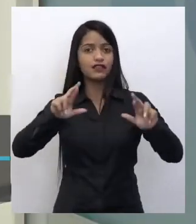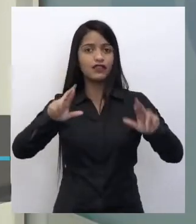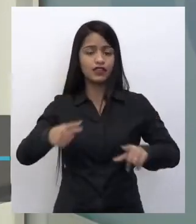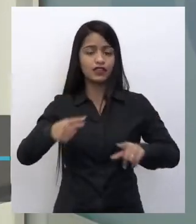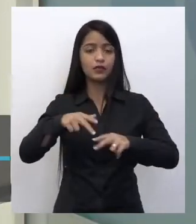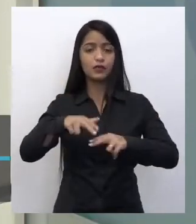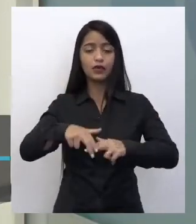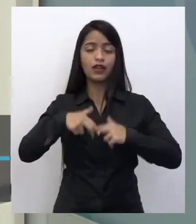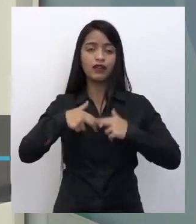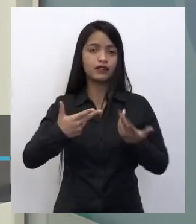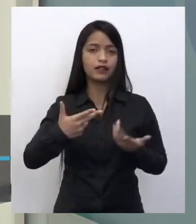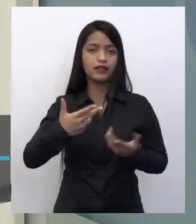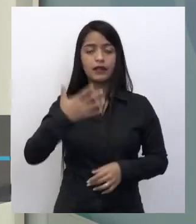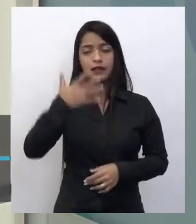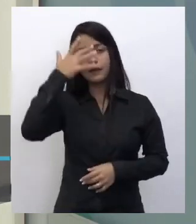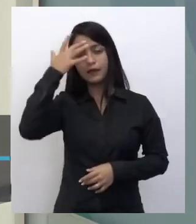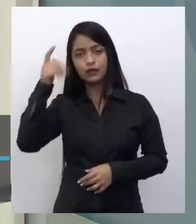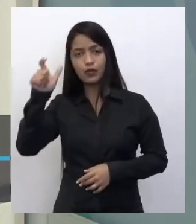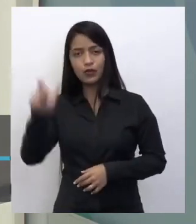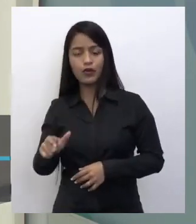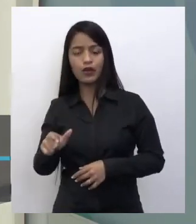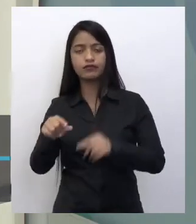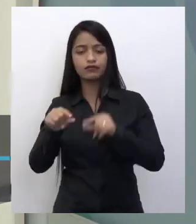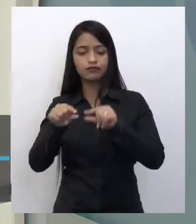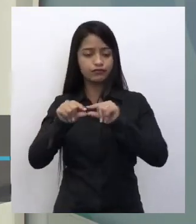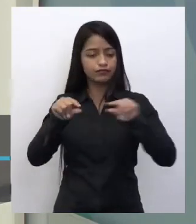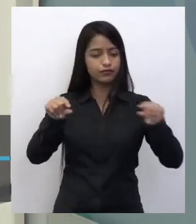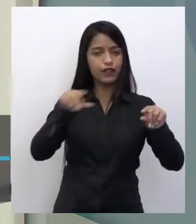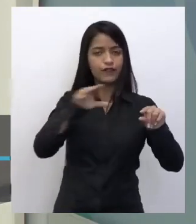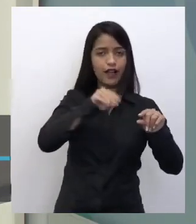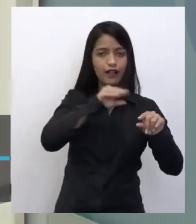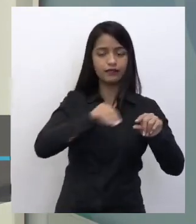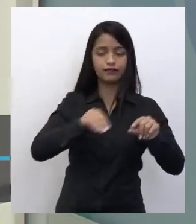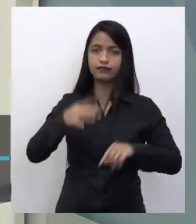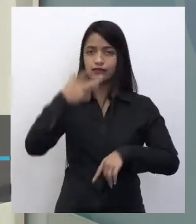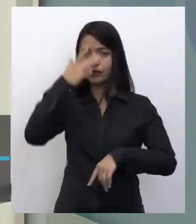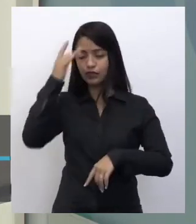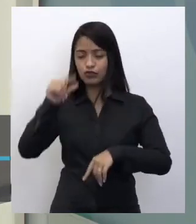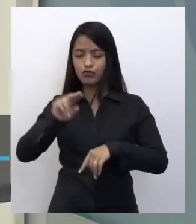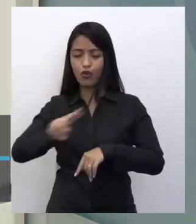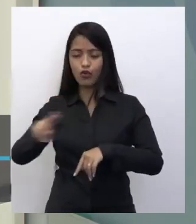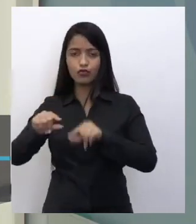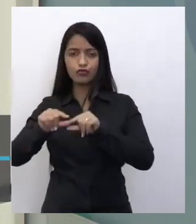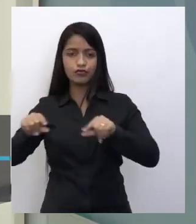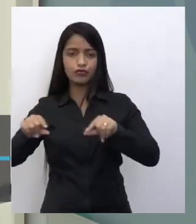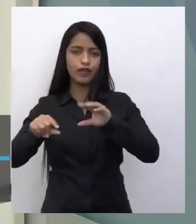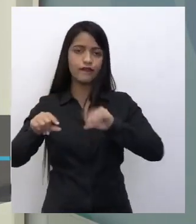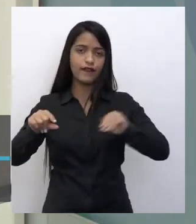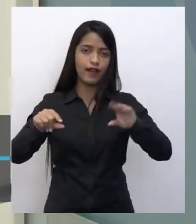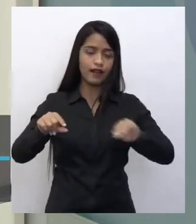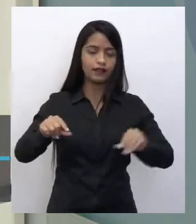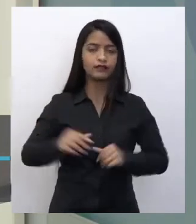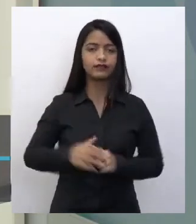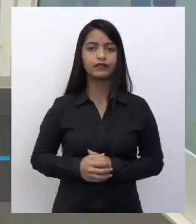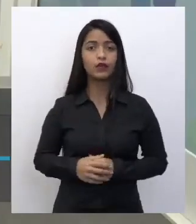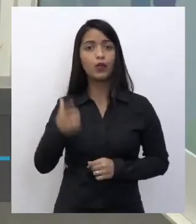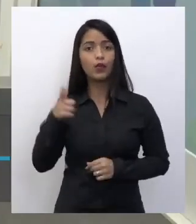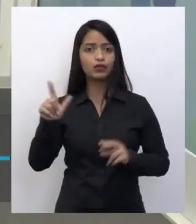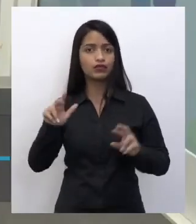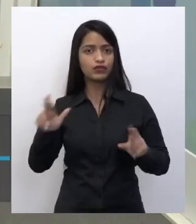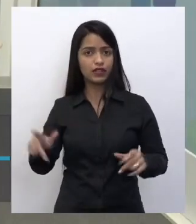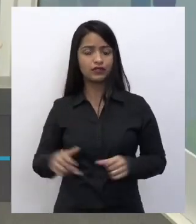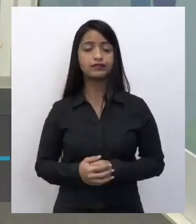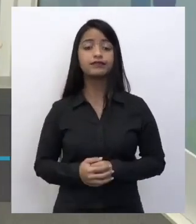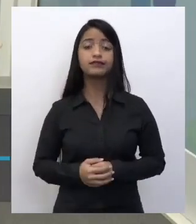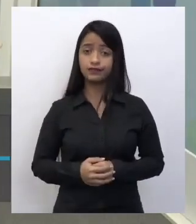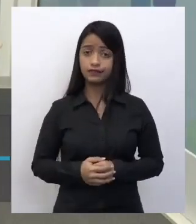o personagem e a fala. Personagem o nome do personagem e a fala. E no outro puxa a margem como Isso. tem que ser. Aqui vocês vão